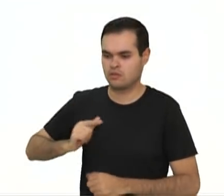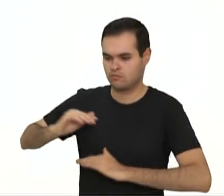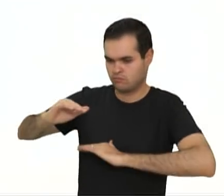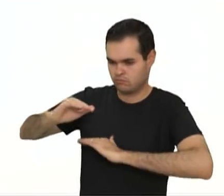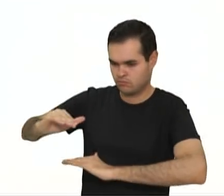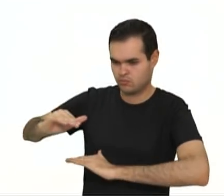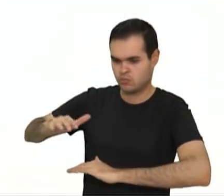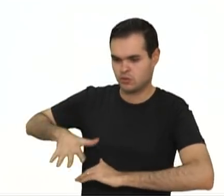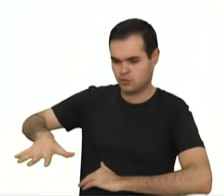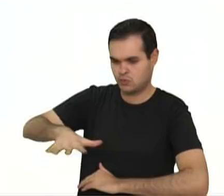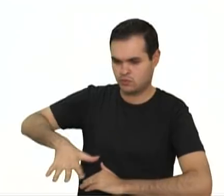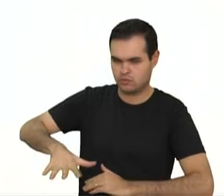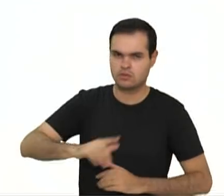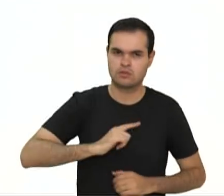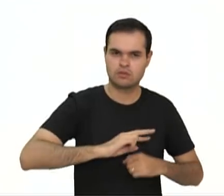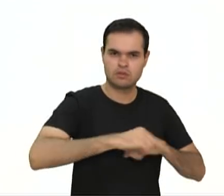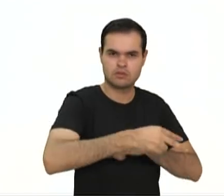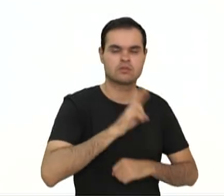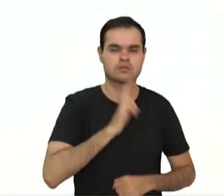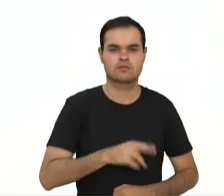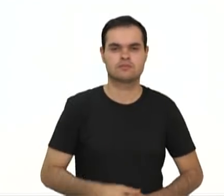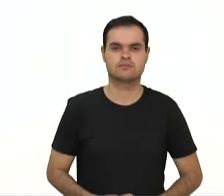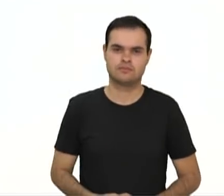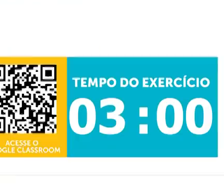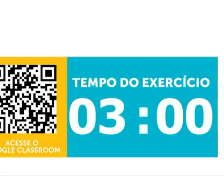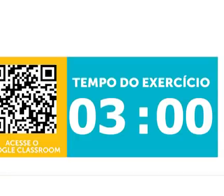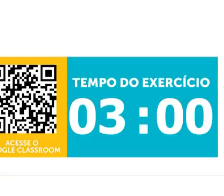uma consequência. Responda.